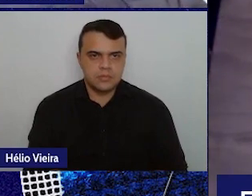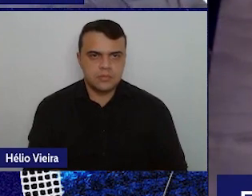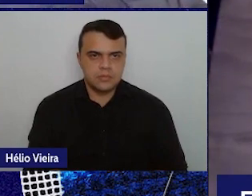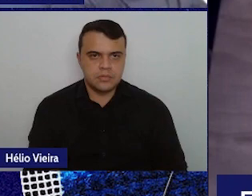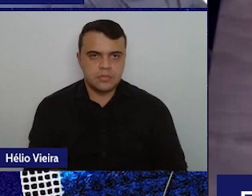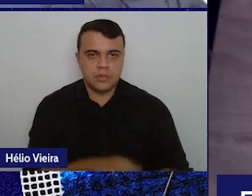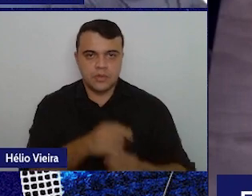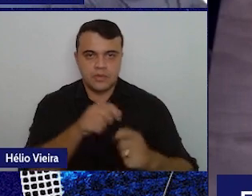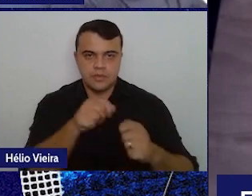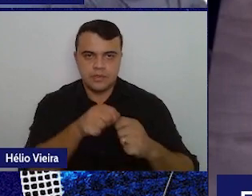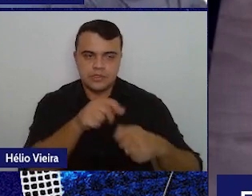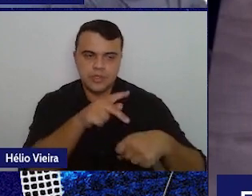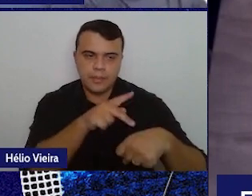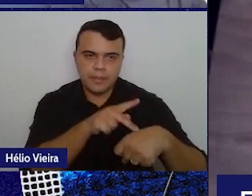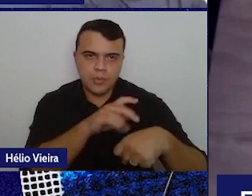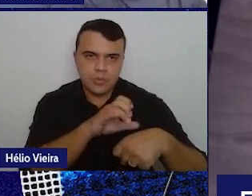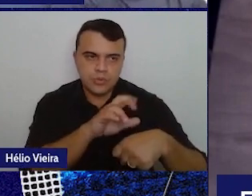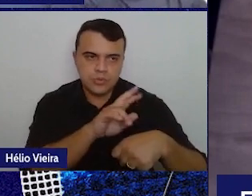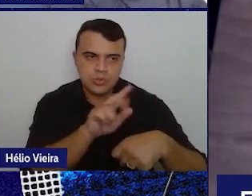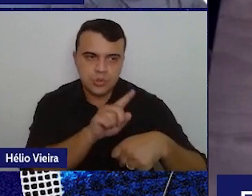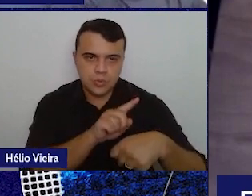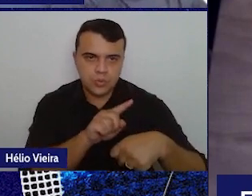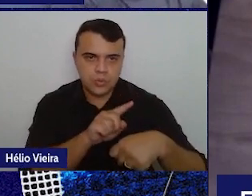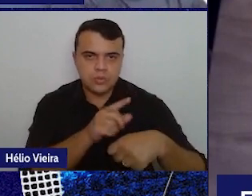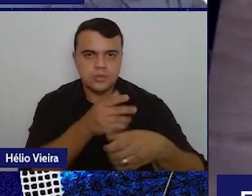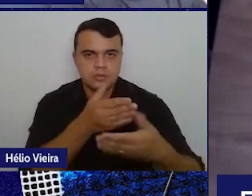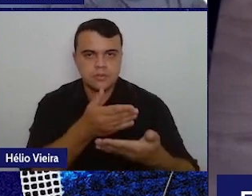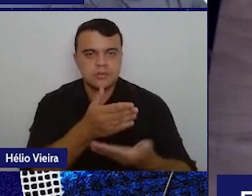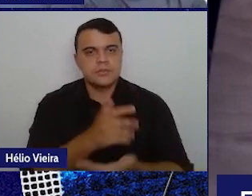Fiz o ponto de cruz.